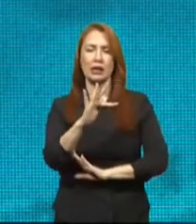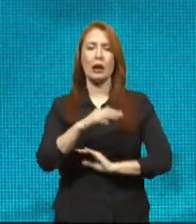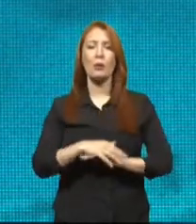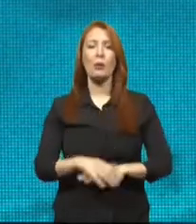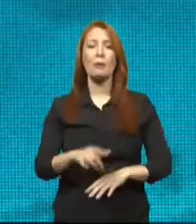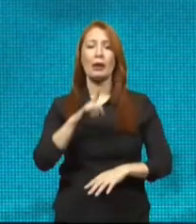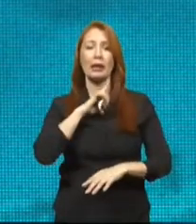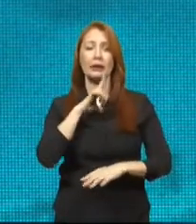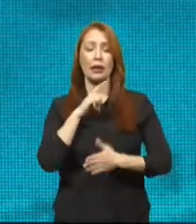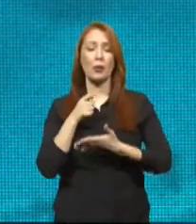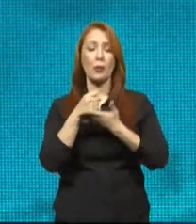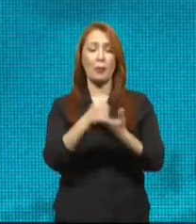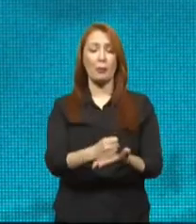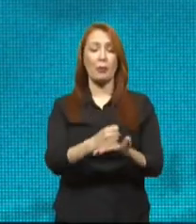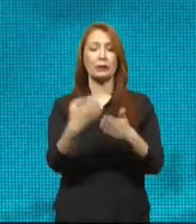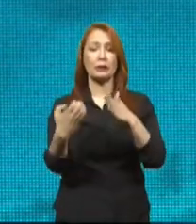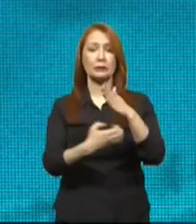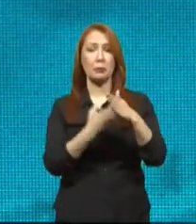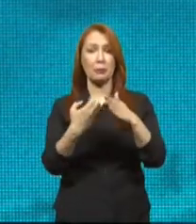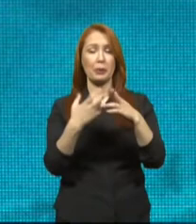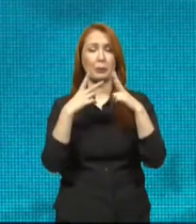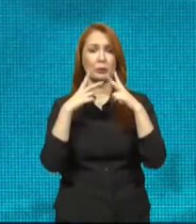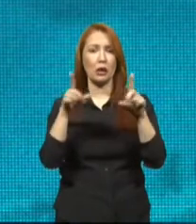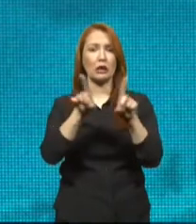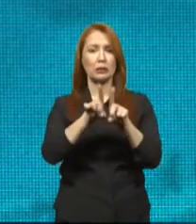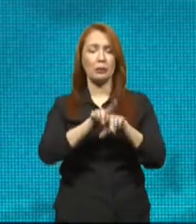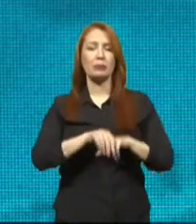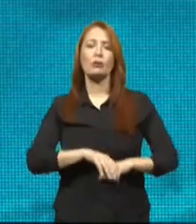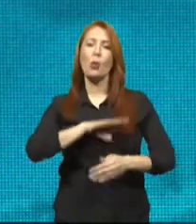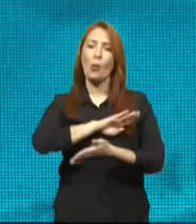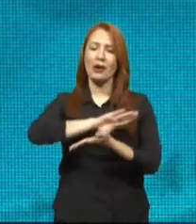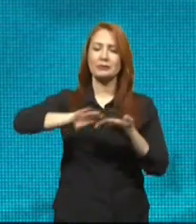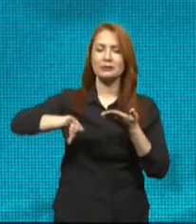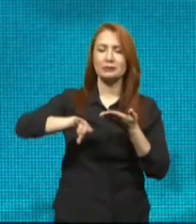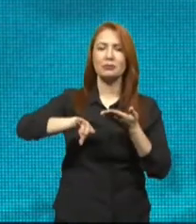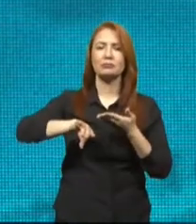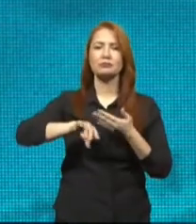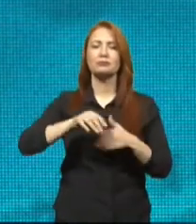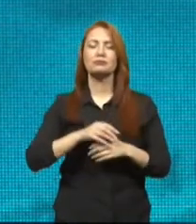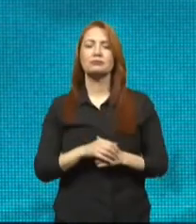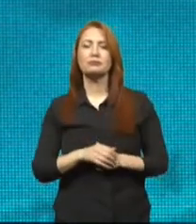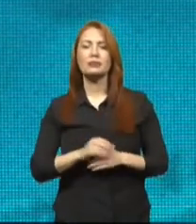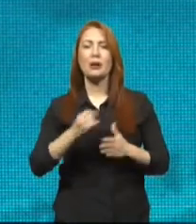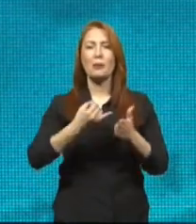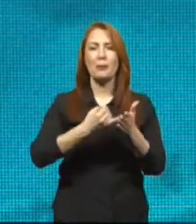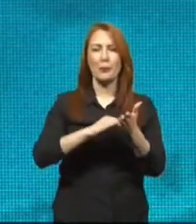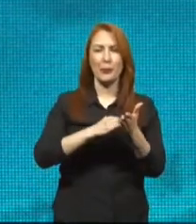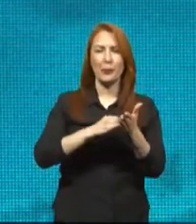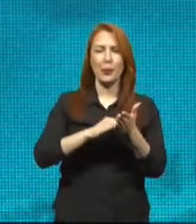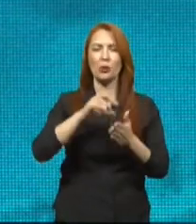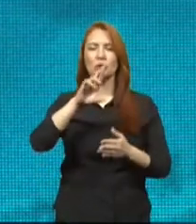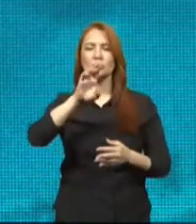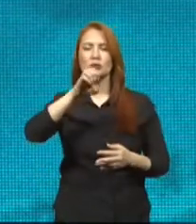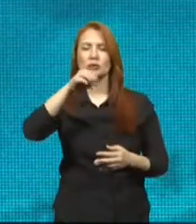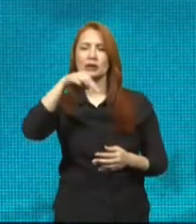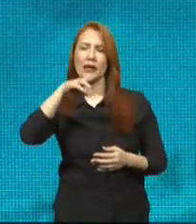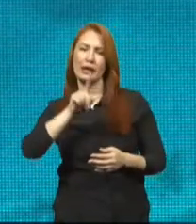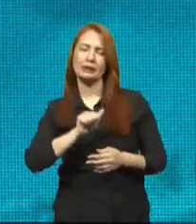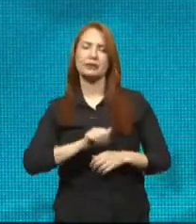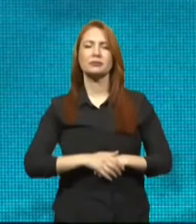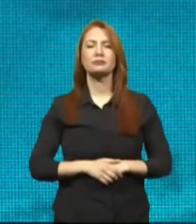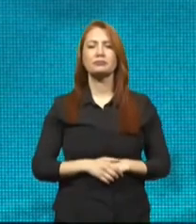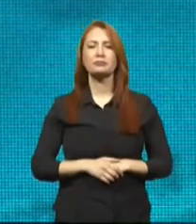de patrocínio. Olha que legal. Com isenção do imposto de renda. Uhum. É uma lei do nosso deputado federal também, gaúcho, deputado Carlos